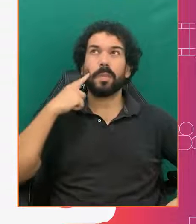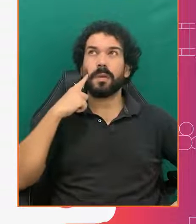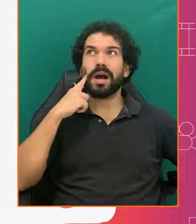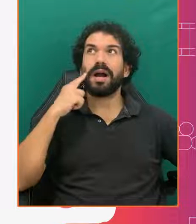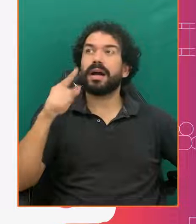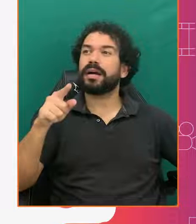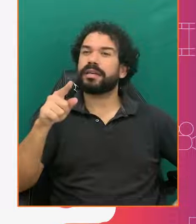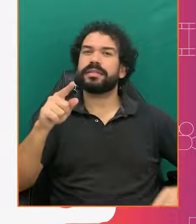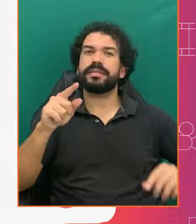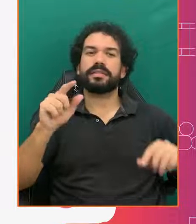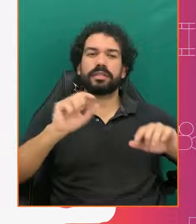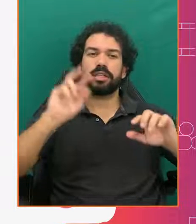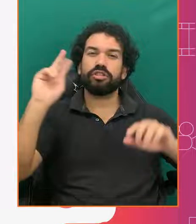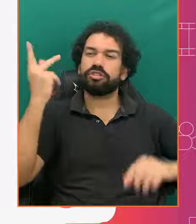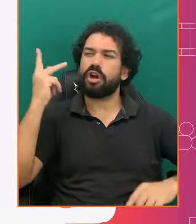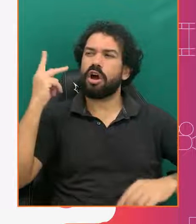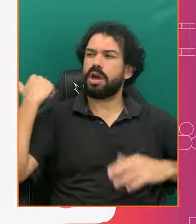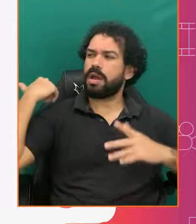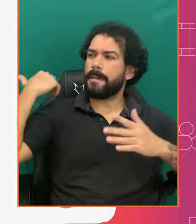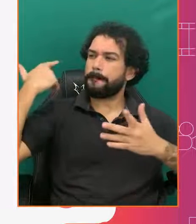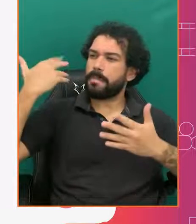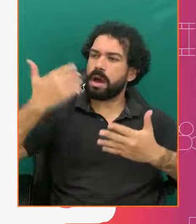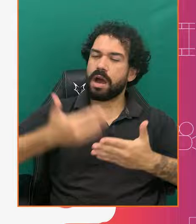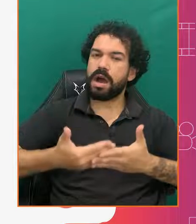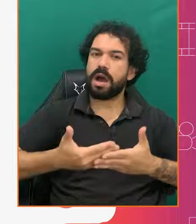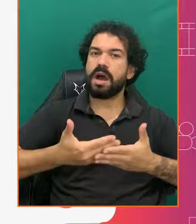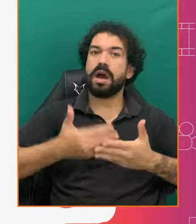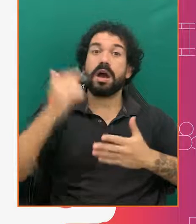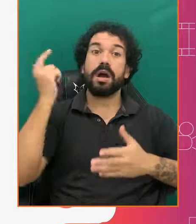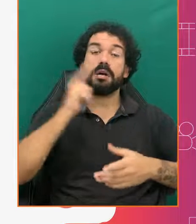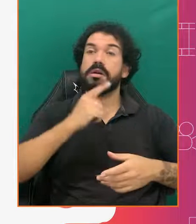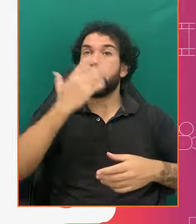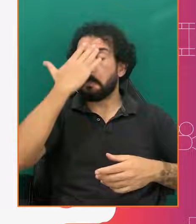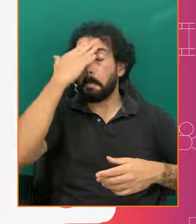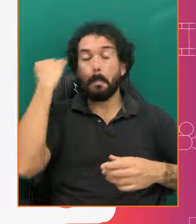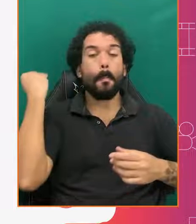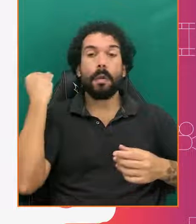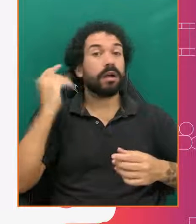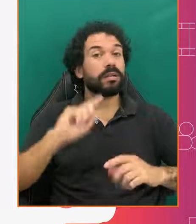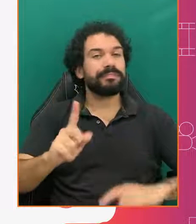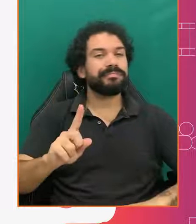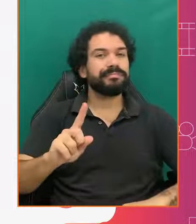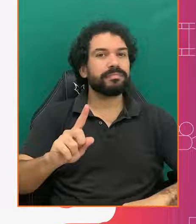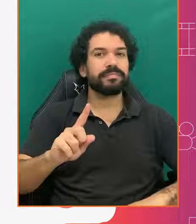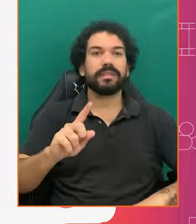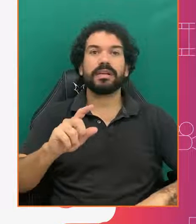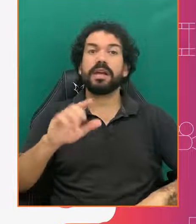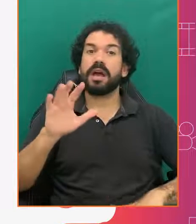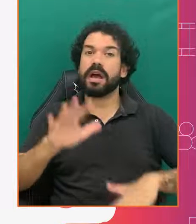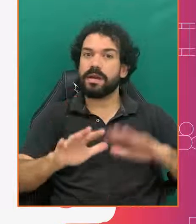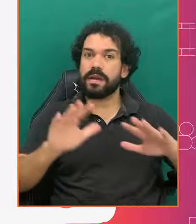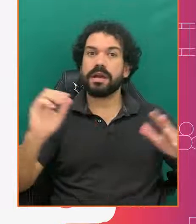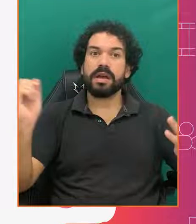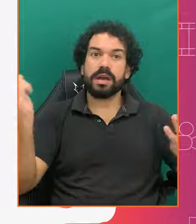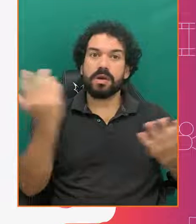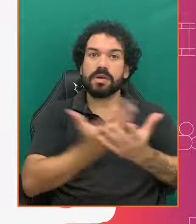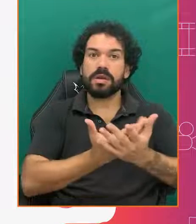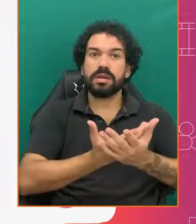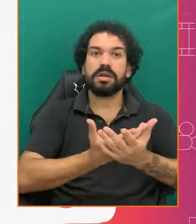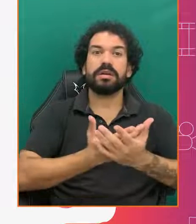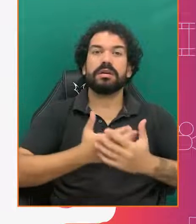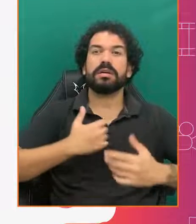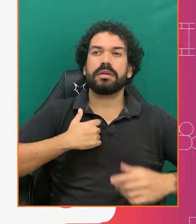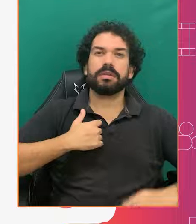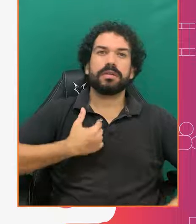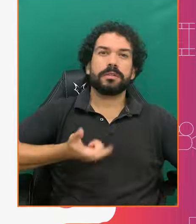só pelo roteiro que elas se tornam inesquecíveis. Às vezes a gente acaba